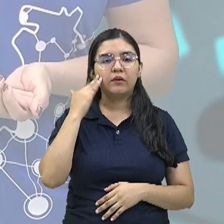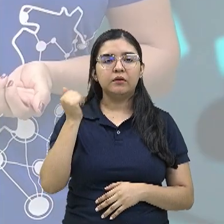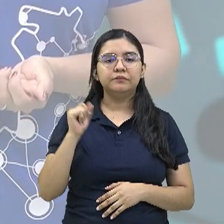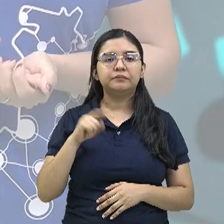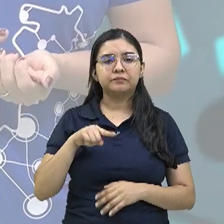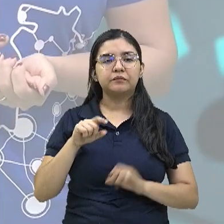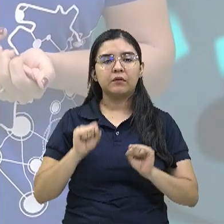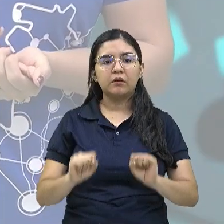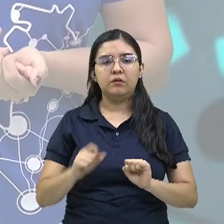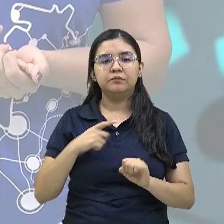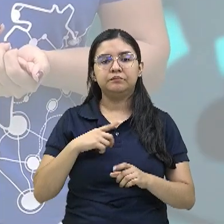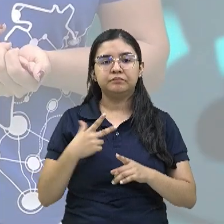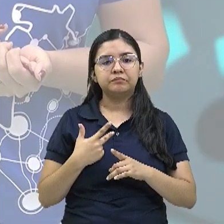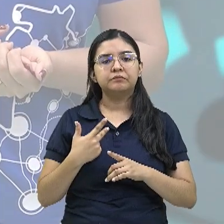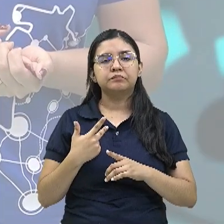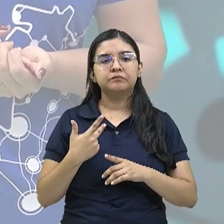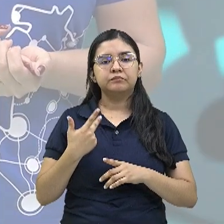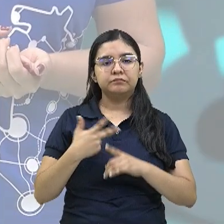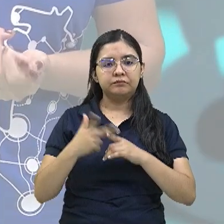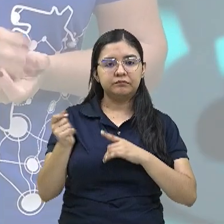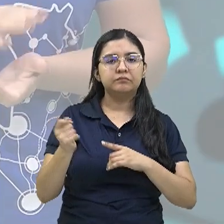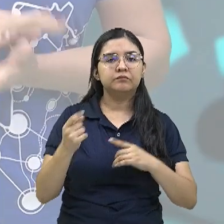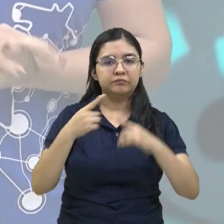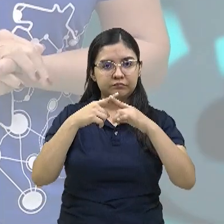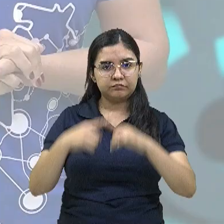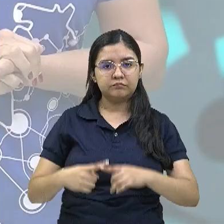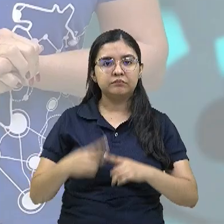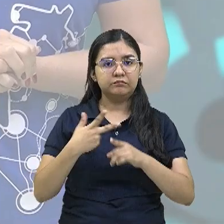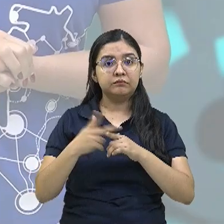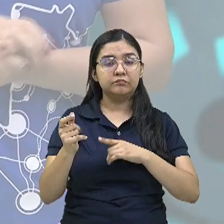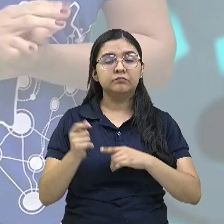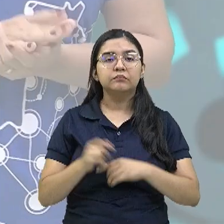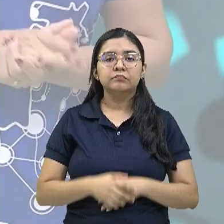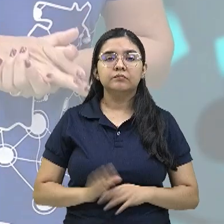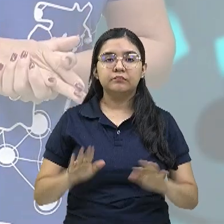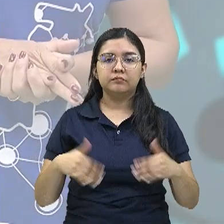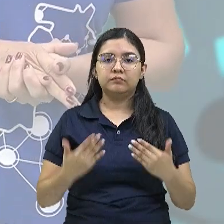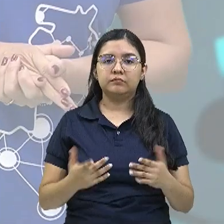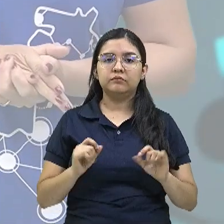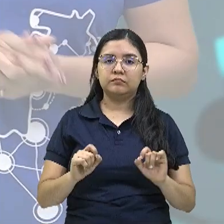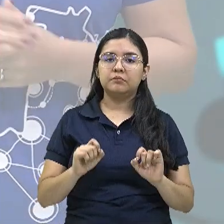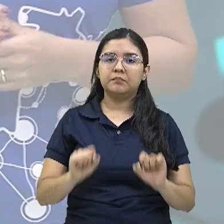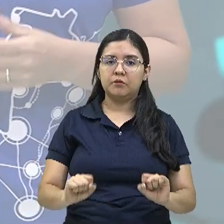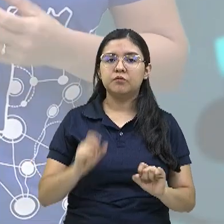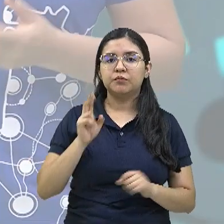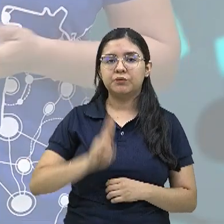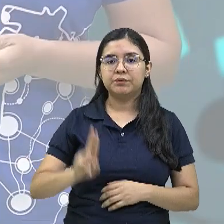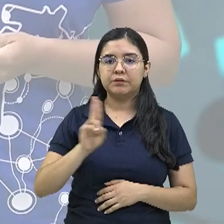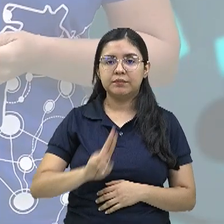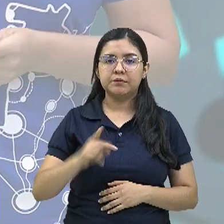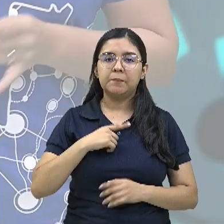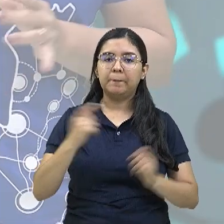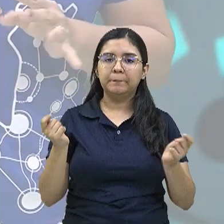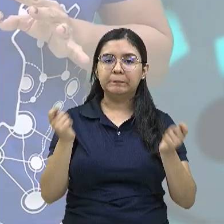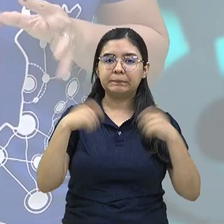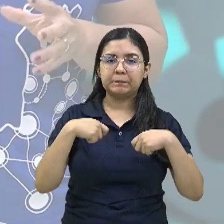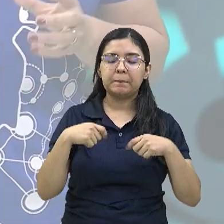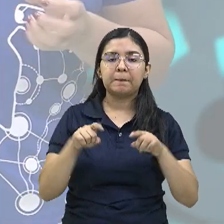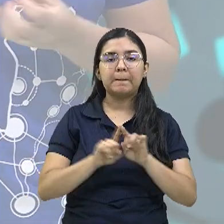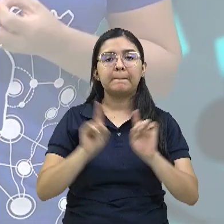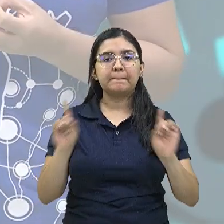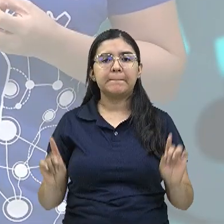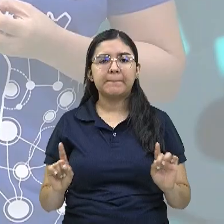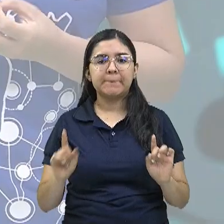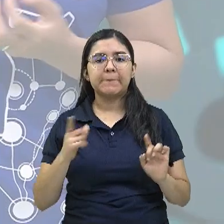pode ganhar a competição, tá bom? E aí que ele pode ser usado como possibilidade, mas